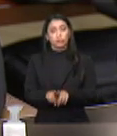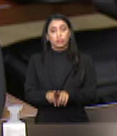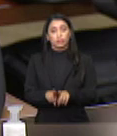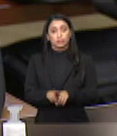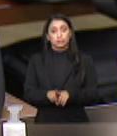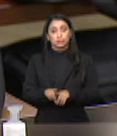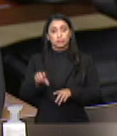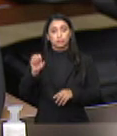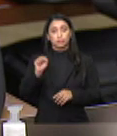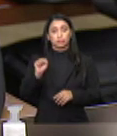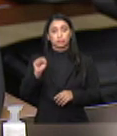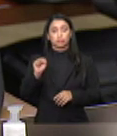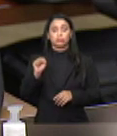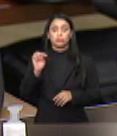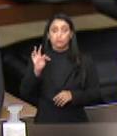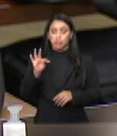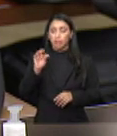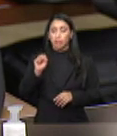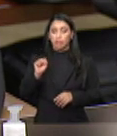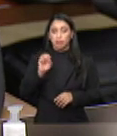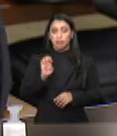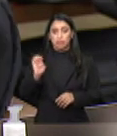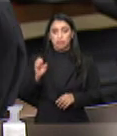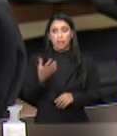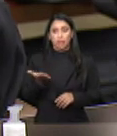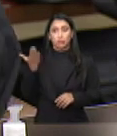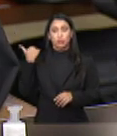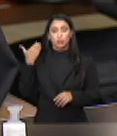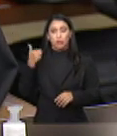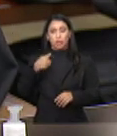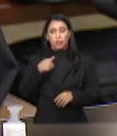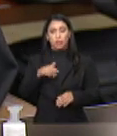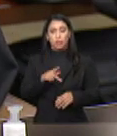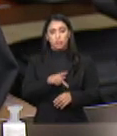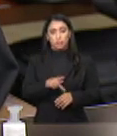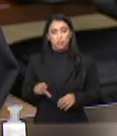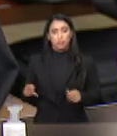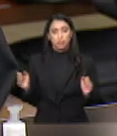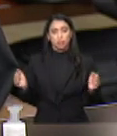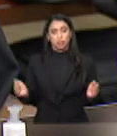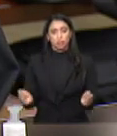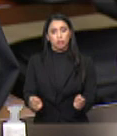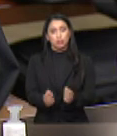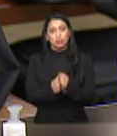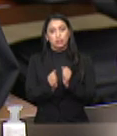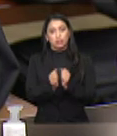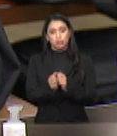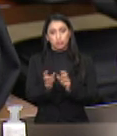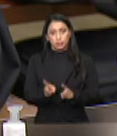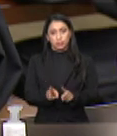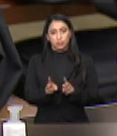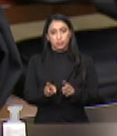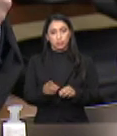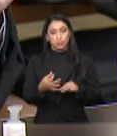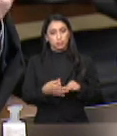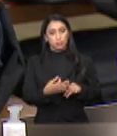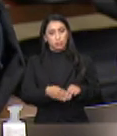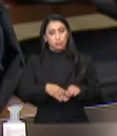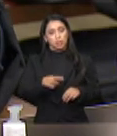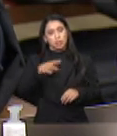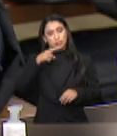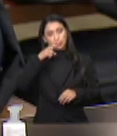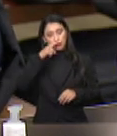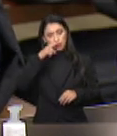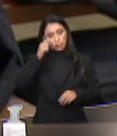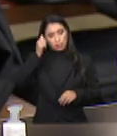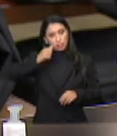no Tribunal Superior Eleitoral, ainda sob a minha presidência, mas com a companhia boa, excepcional, dos ministros Luiz Edson Fachin